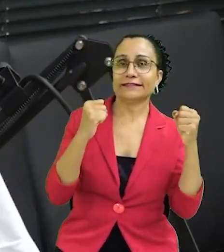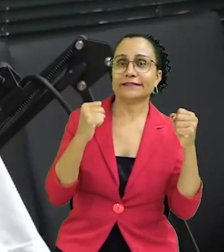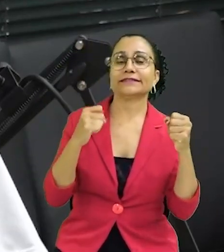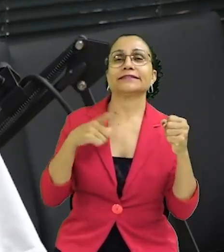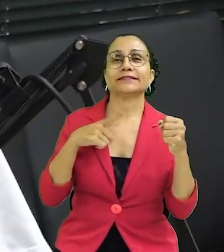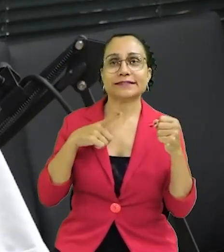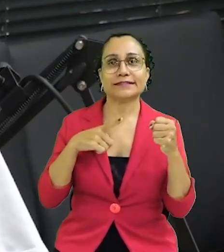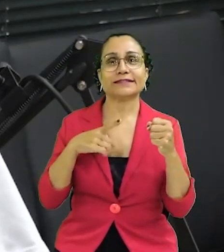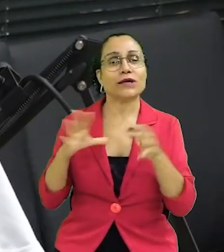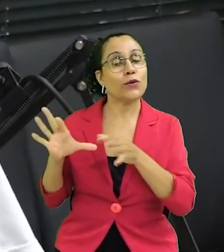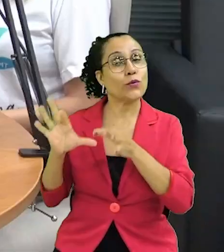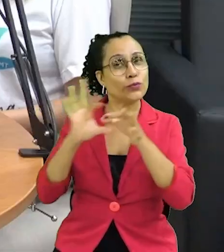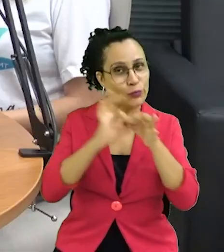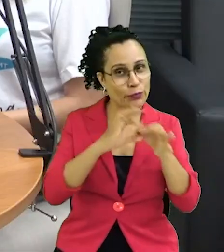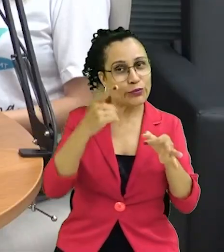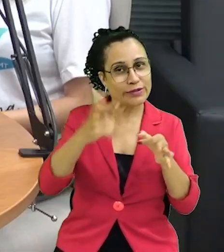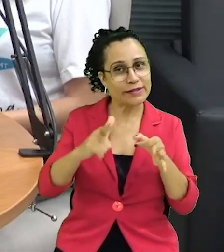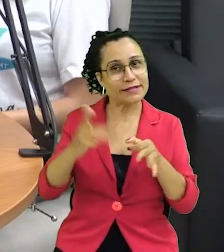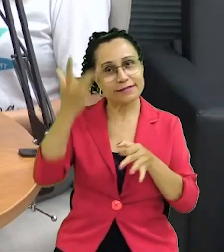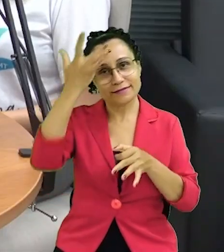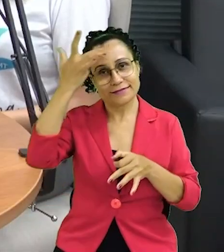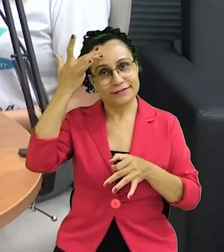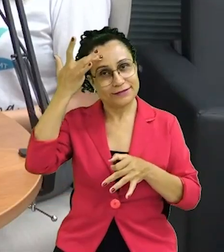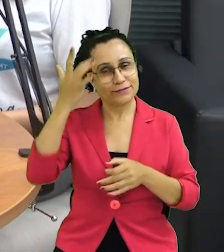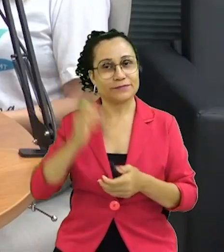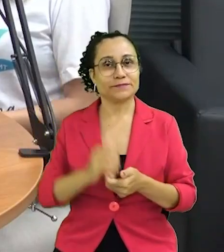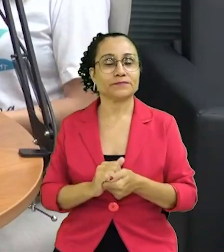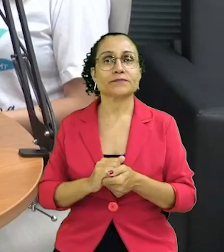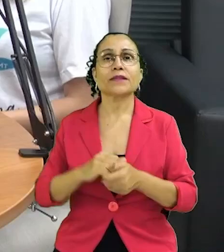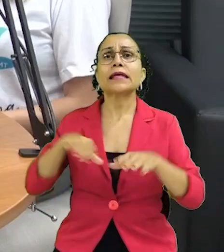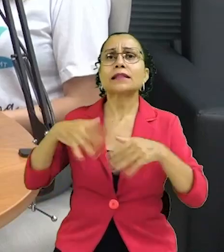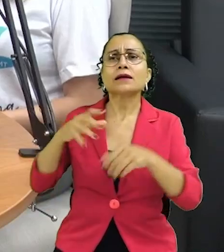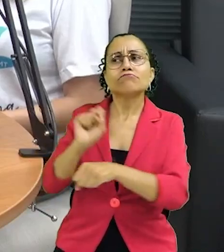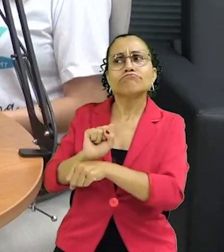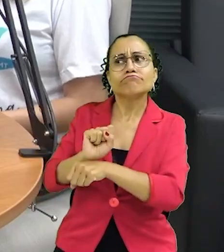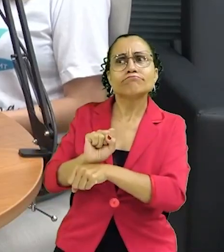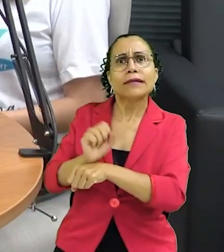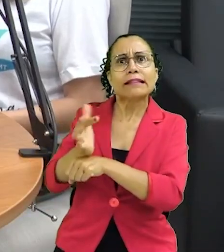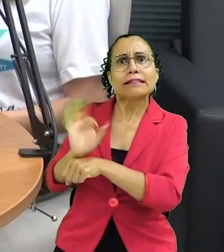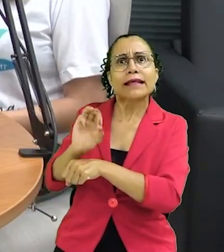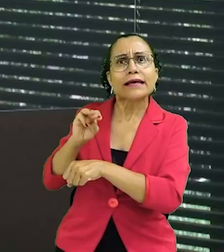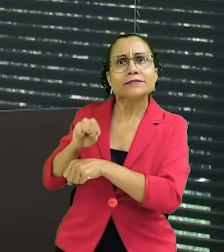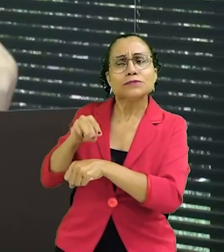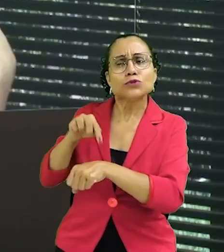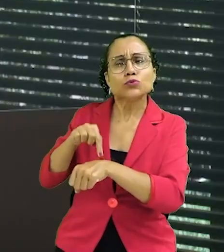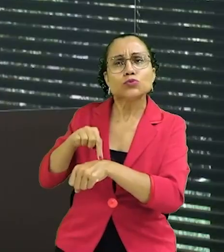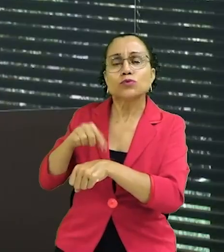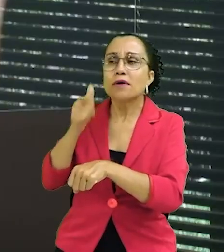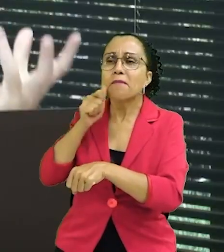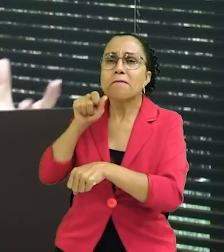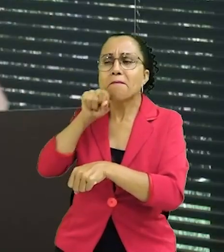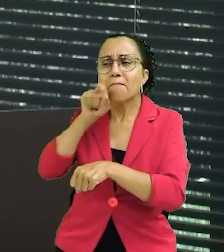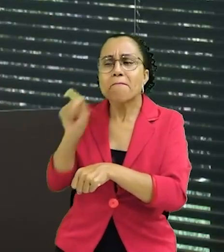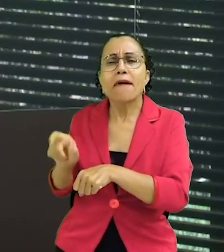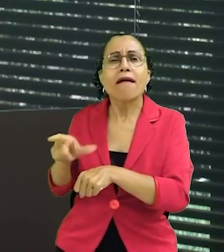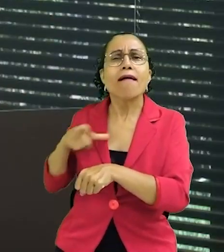outro contexto de saúde mental. Então, essa paradinha, às vezes, de 10 minutos de uma mãe que está, né, ali nesse período que a gente